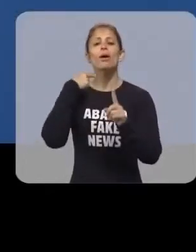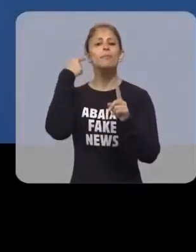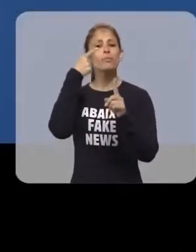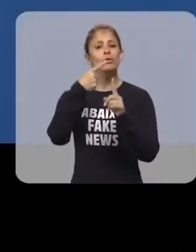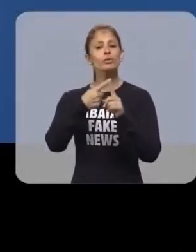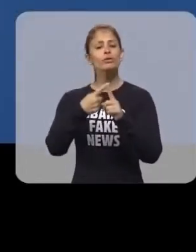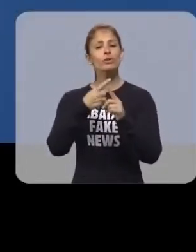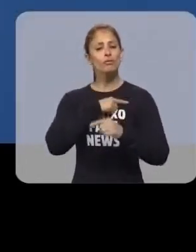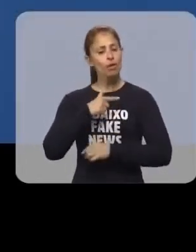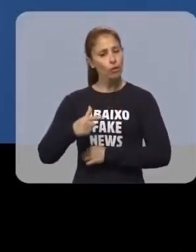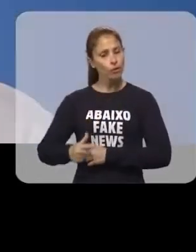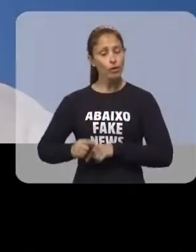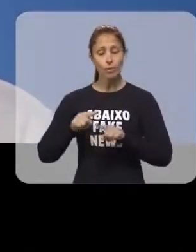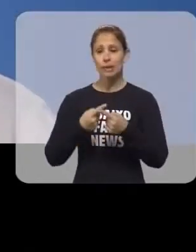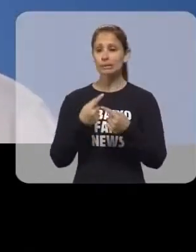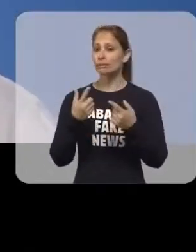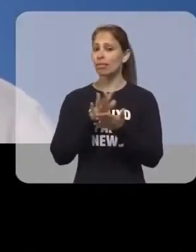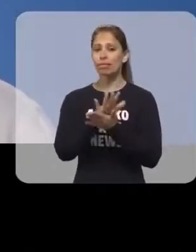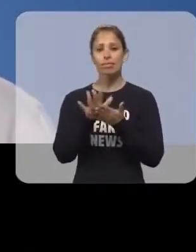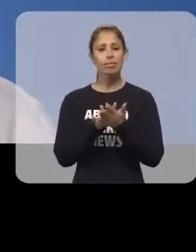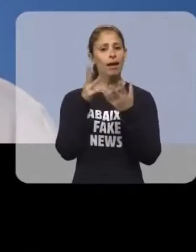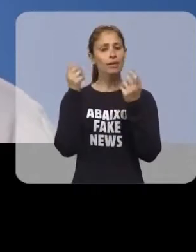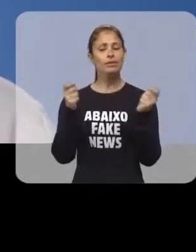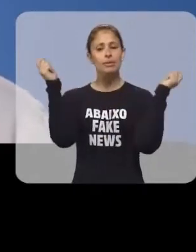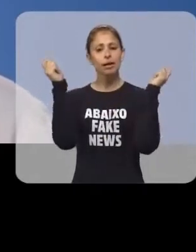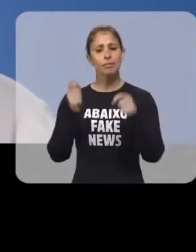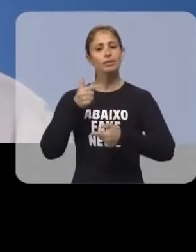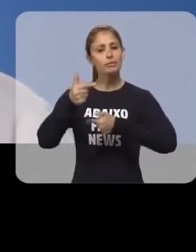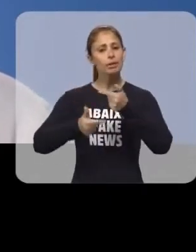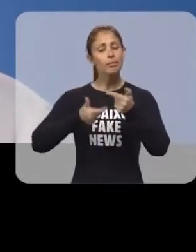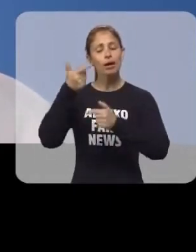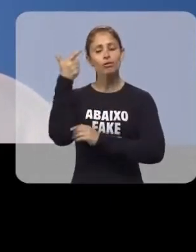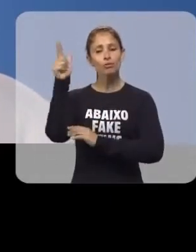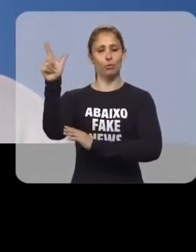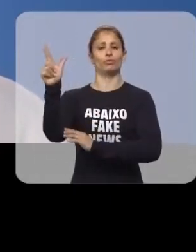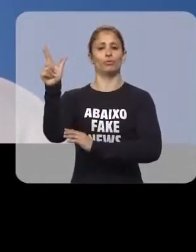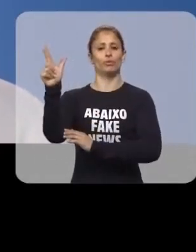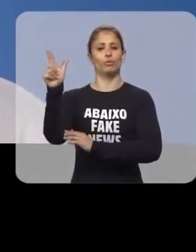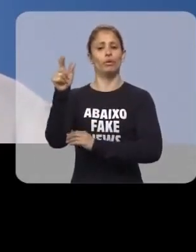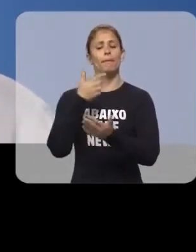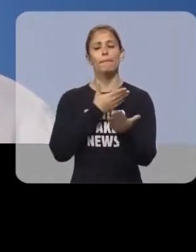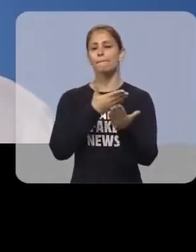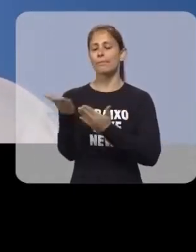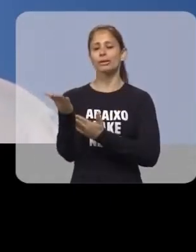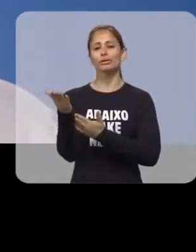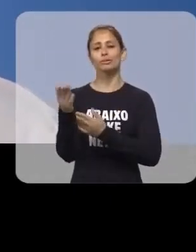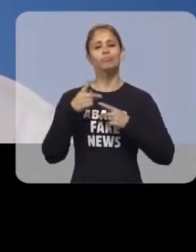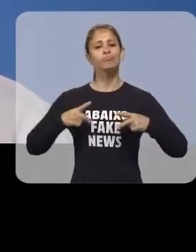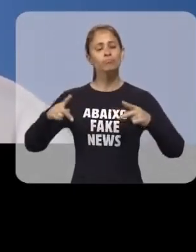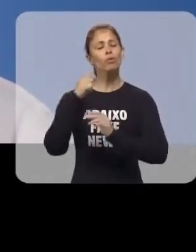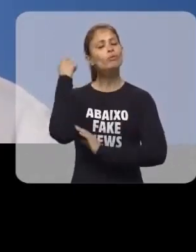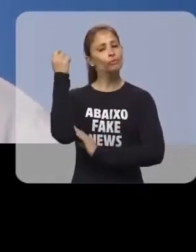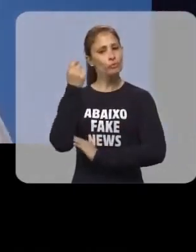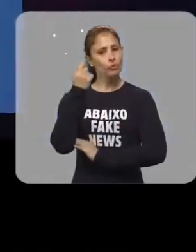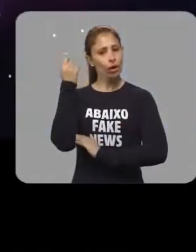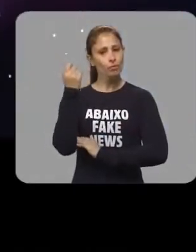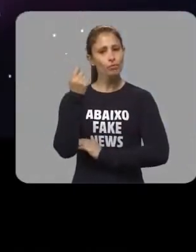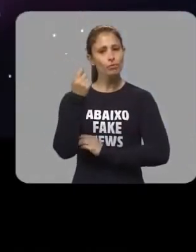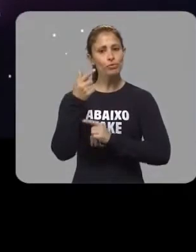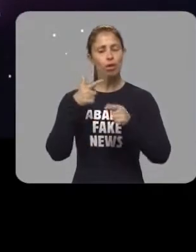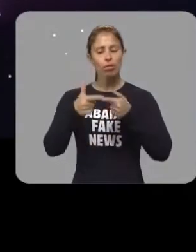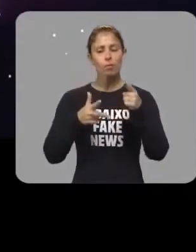coisas positivas no governo. Mas nenhum deles é capaz de reconhecer a obra do outro. Quem perde com isso são os